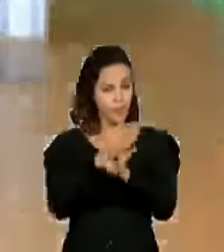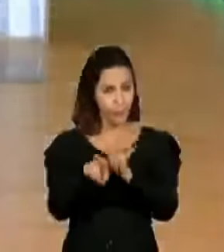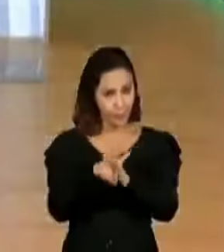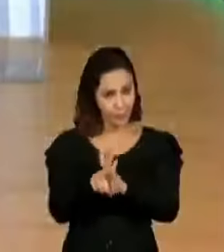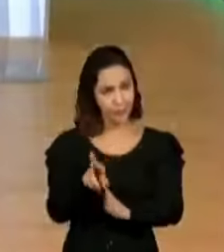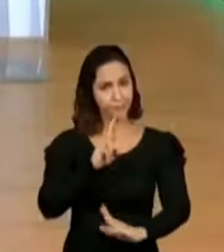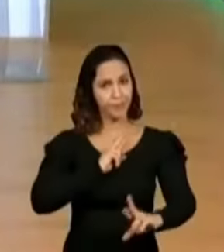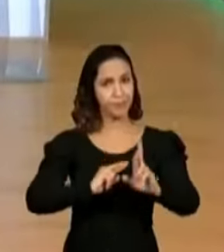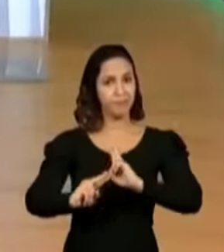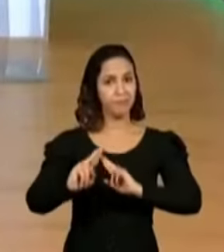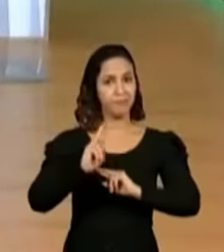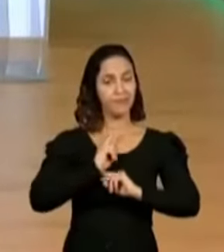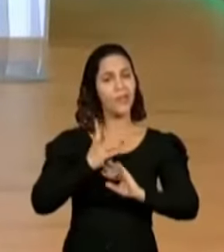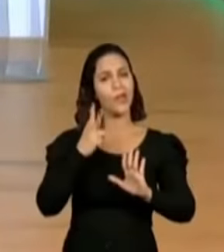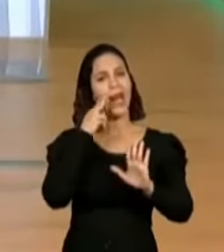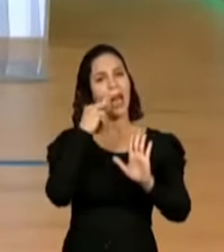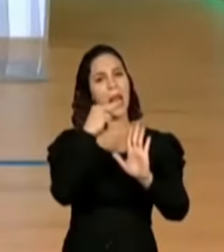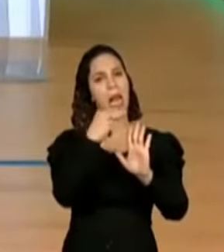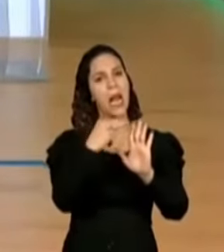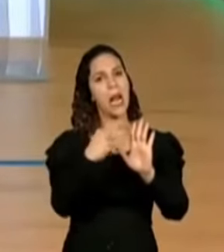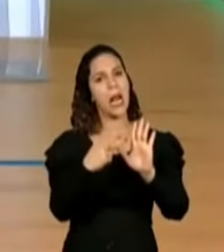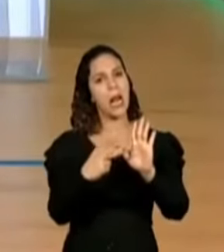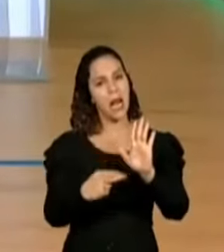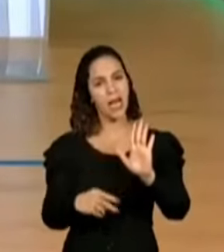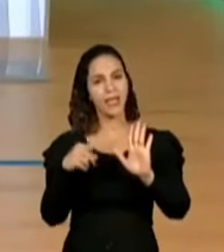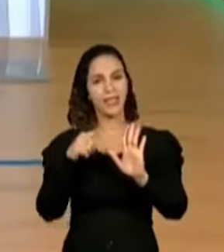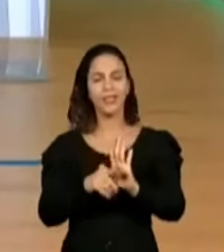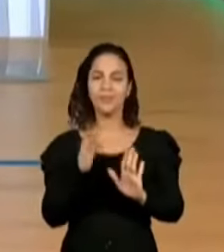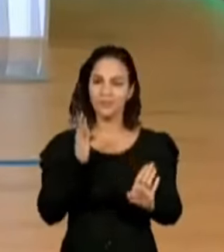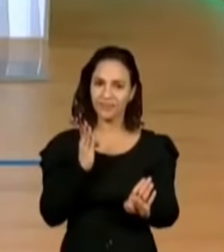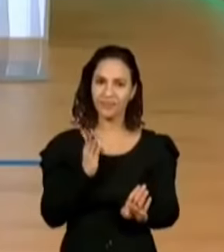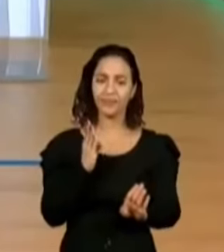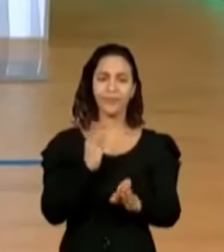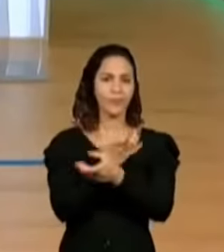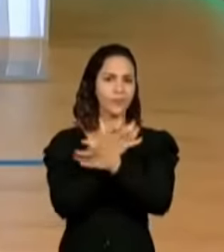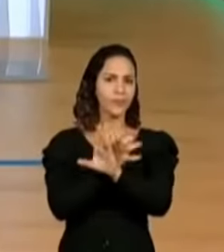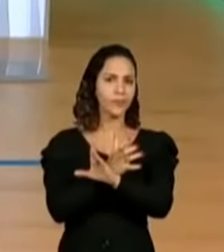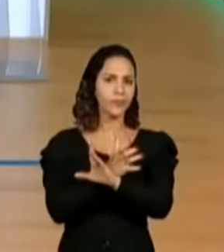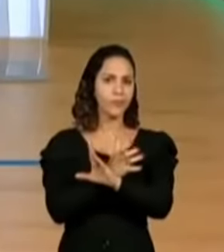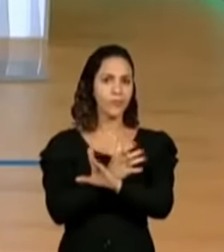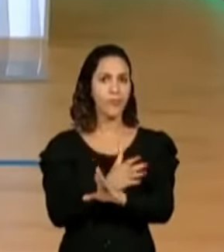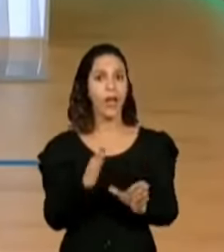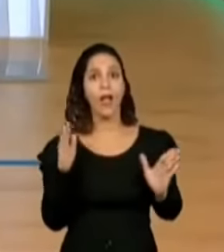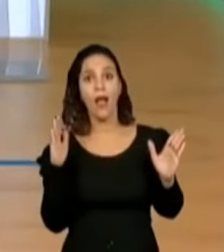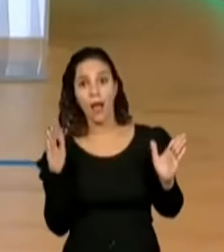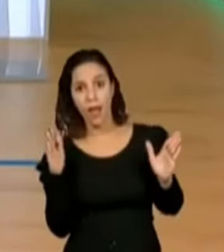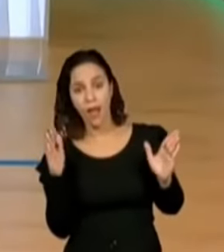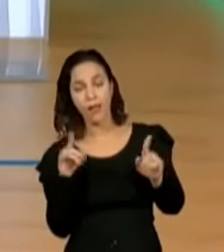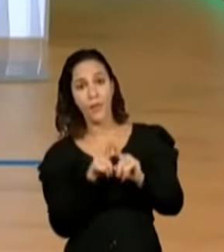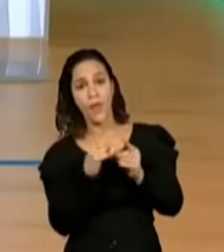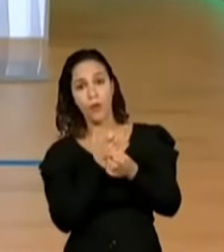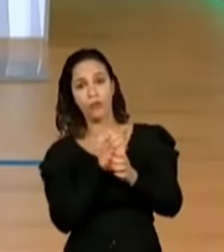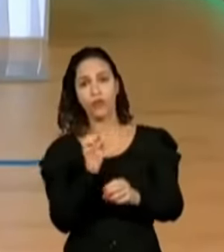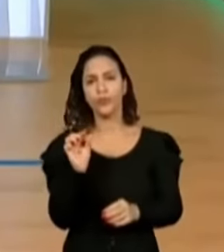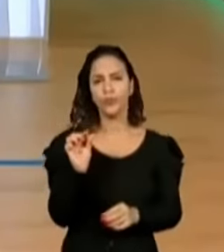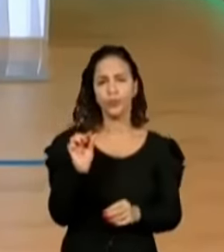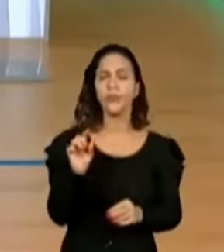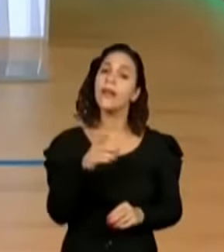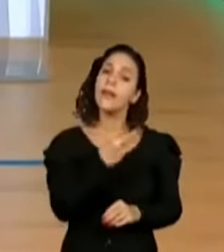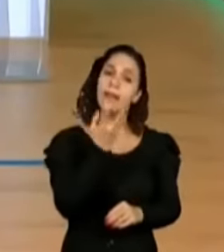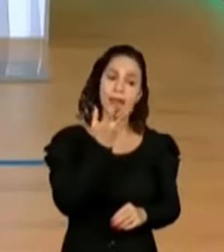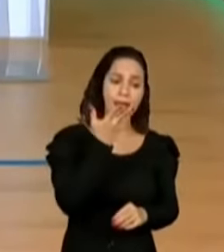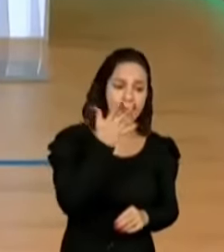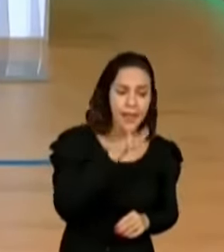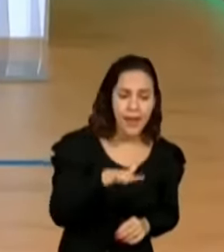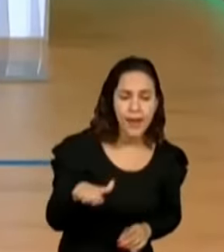vai descobrir na leitura do texto, não é, Progenô? Vamos lá. O maior e o menor osso, quantos ossos tem uma criança,